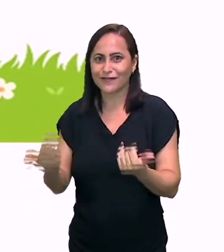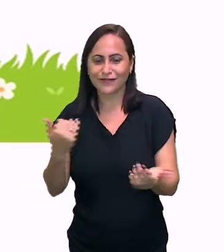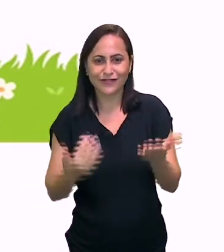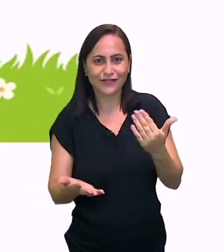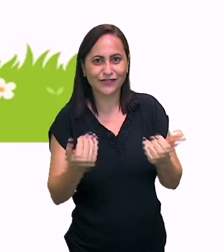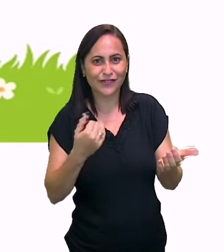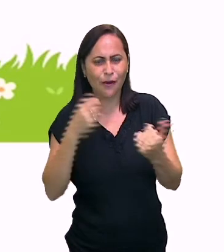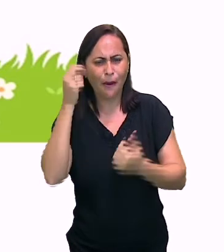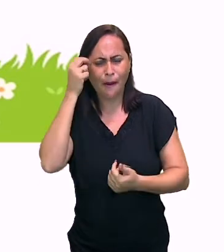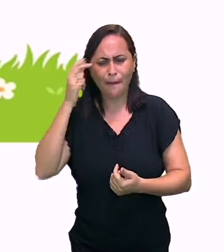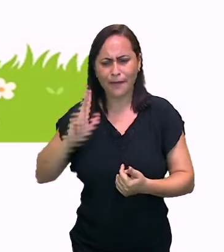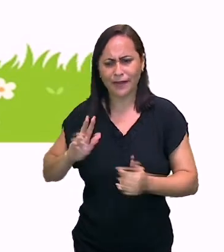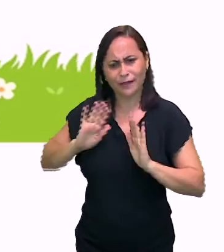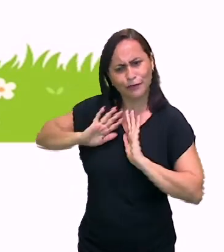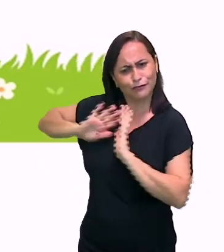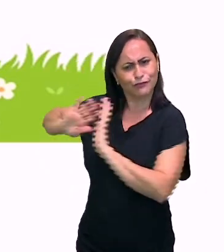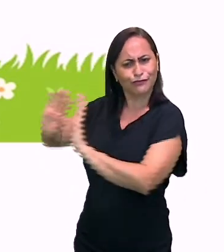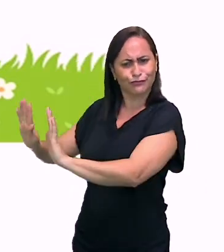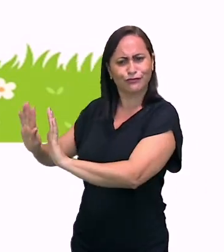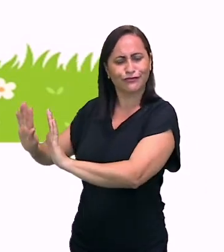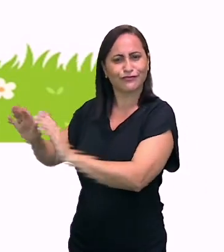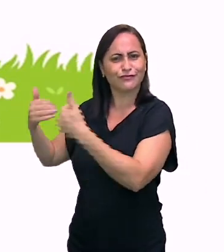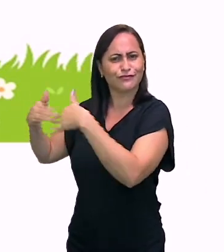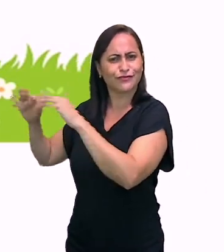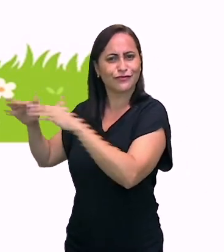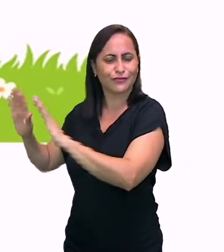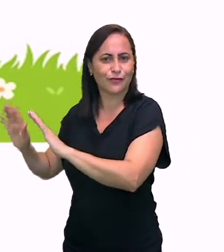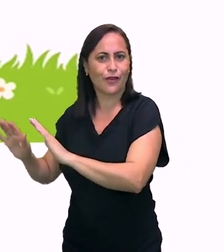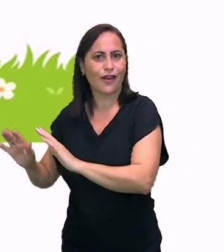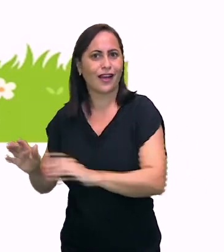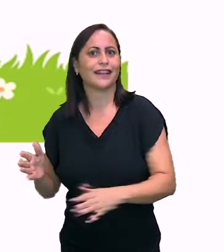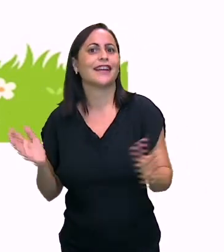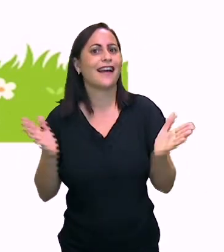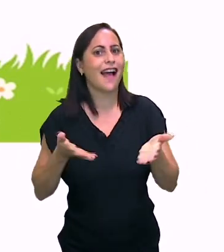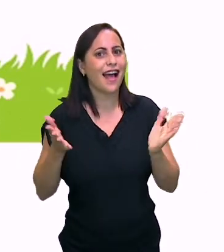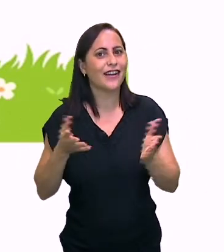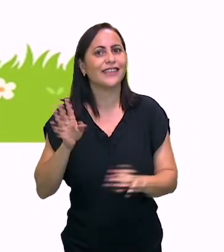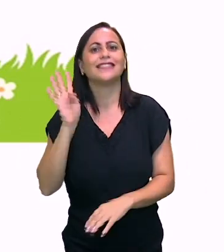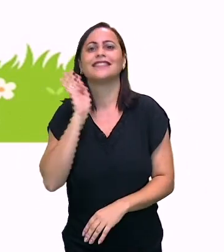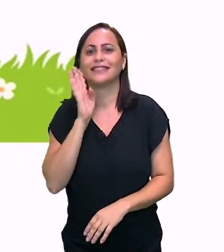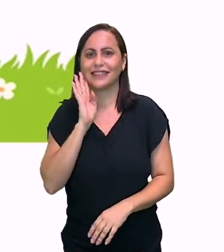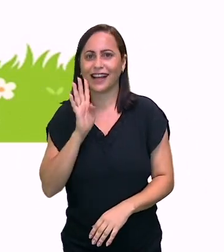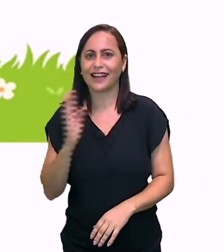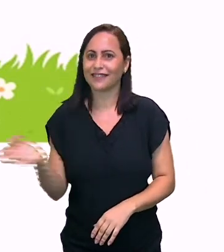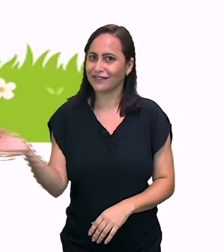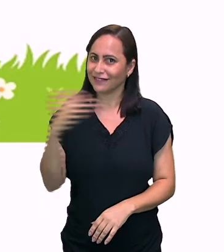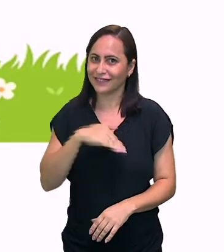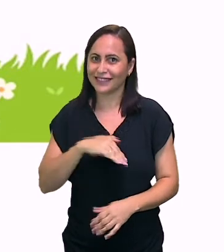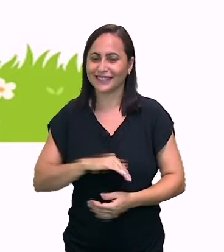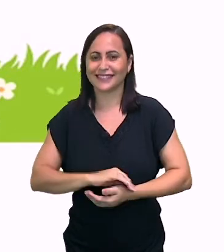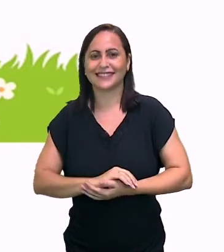Espanta a preguiça. Que vai ser muito divertida essa brincadeira. Vamos lá?